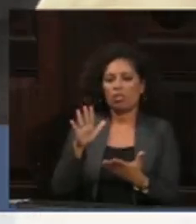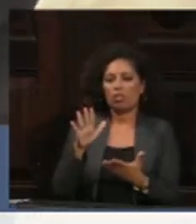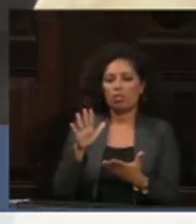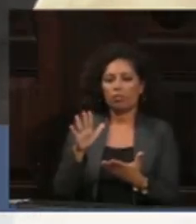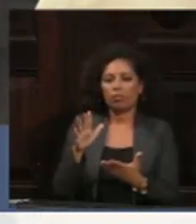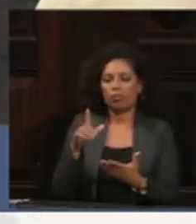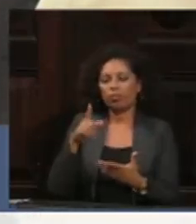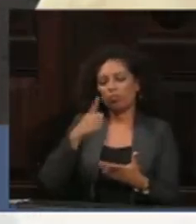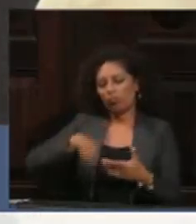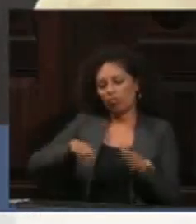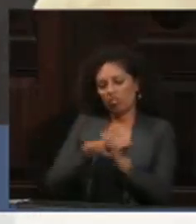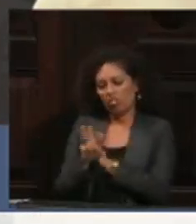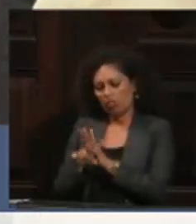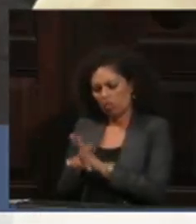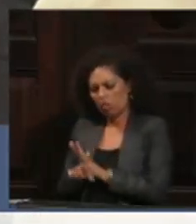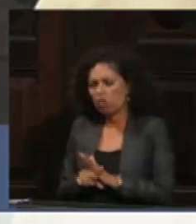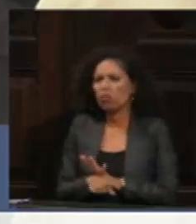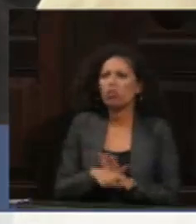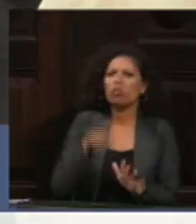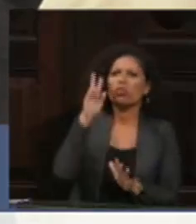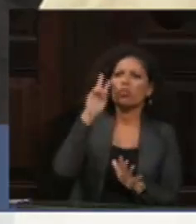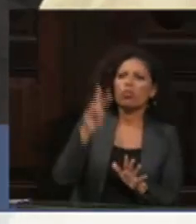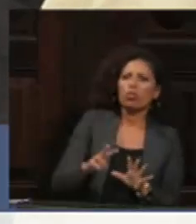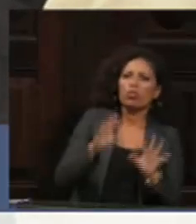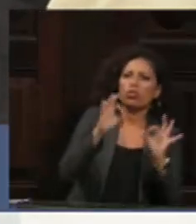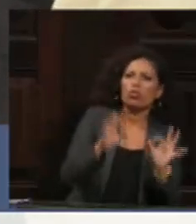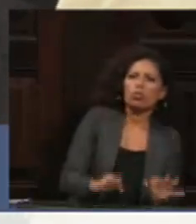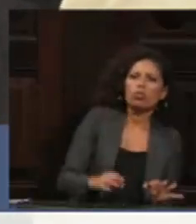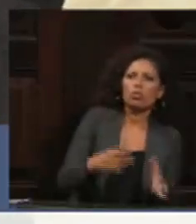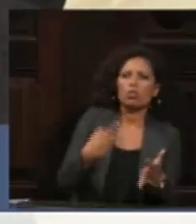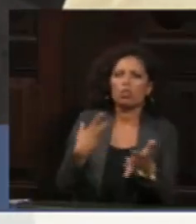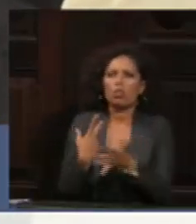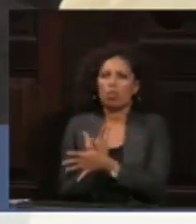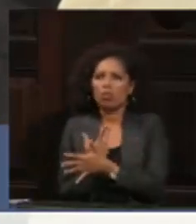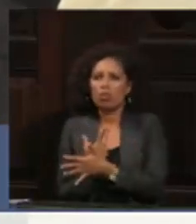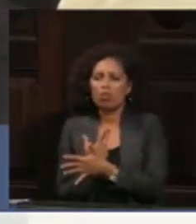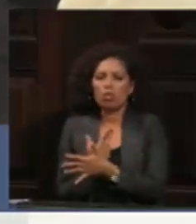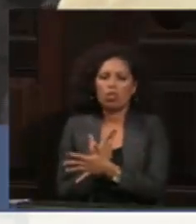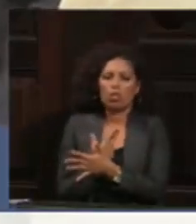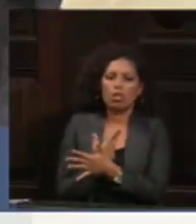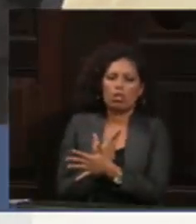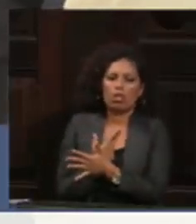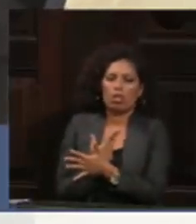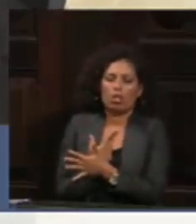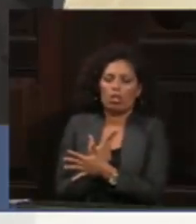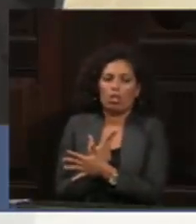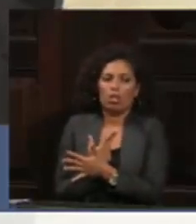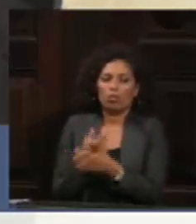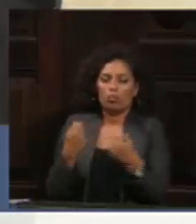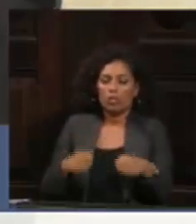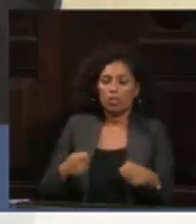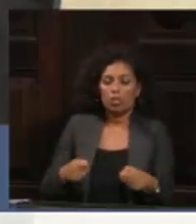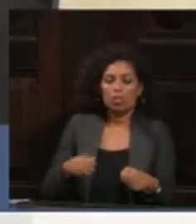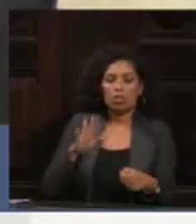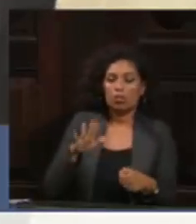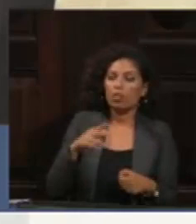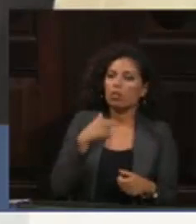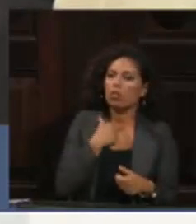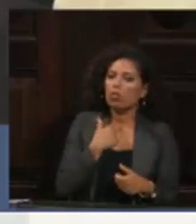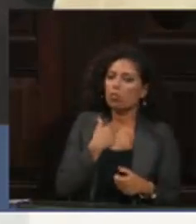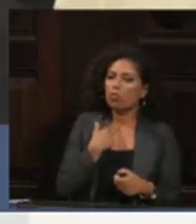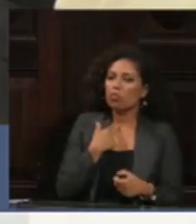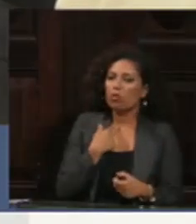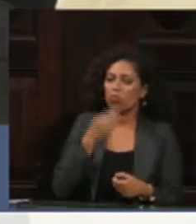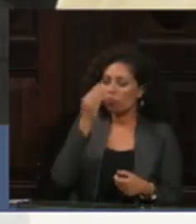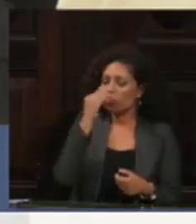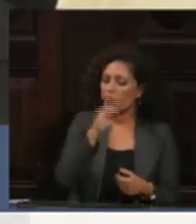deva ser investigado, que seja investigado, qualquer coisa que se aponte sobre a administração dele, que seja apurada, não se trata disso. Mas não se pode privar de